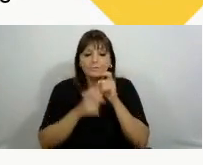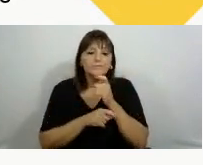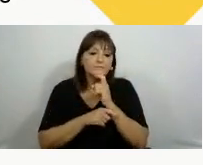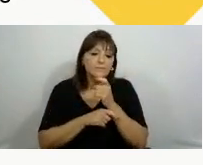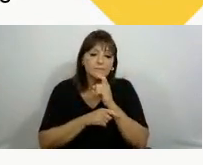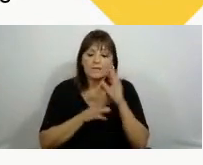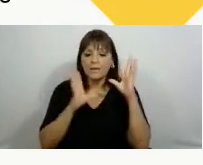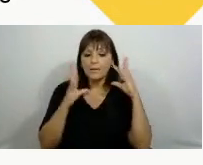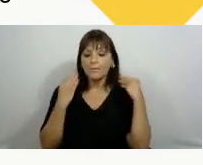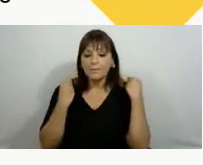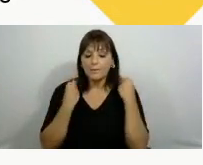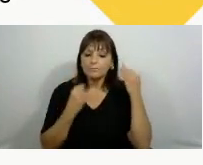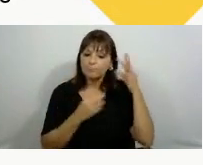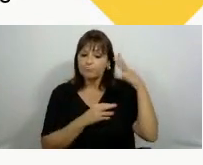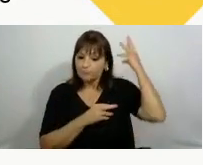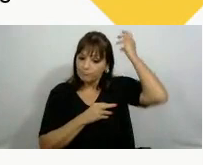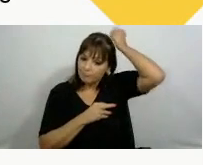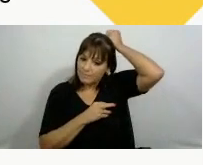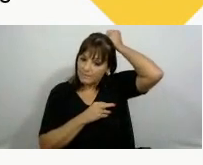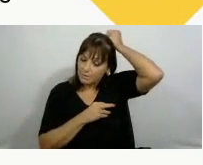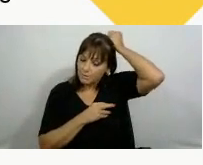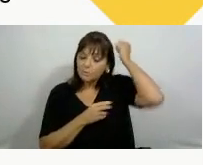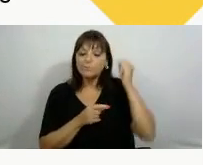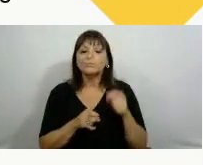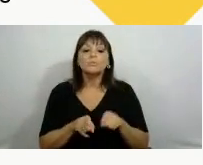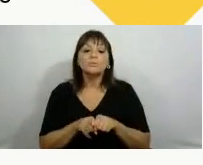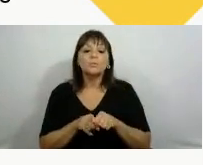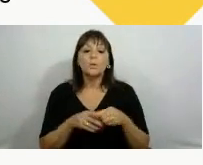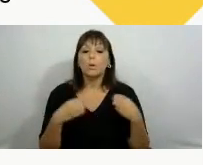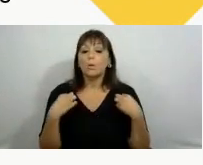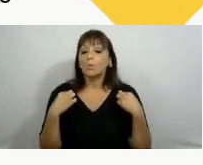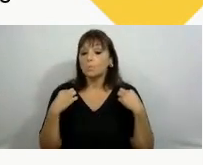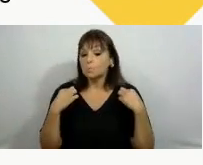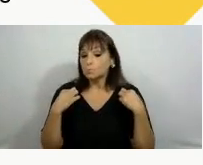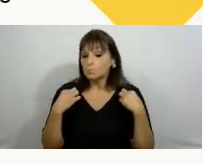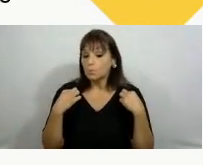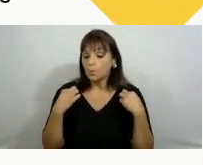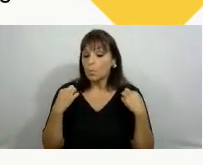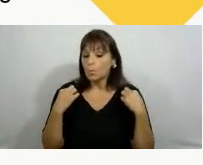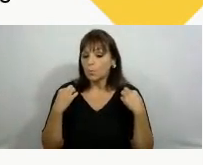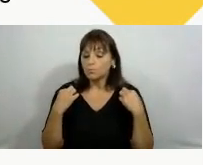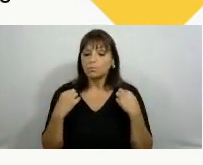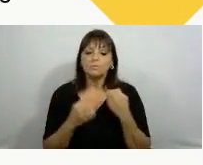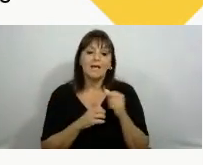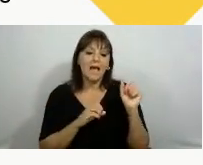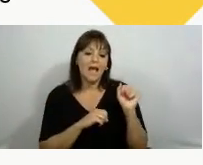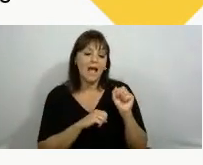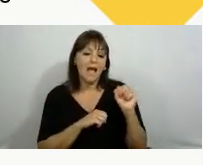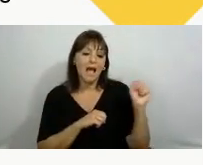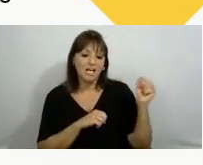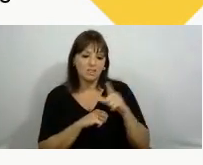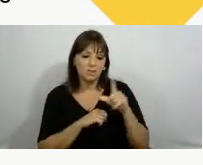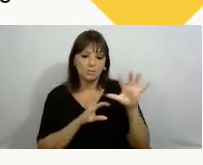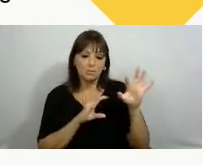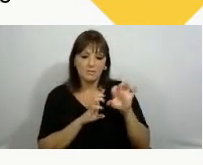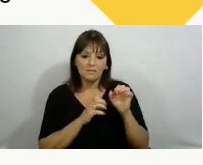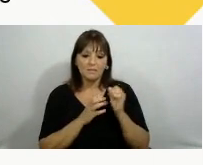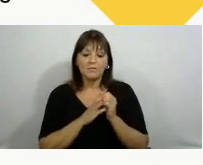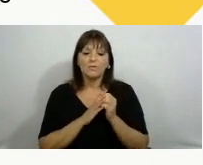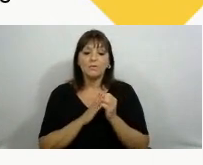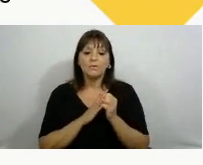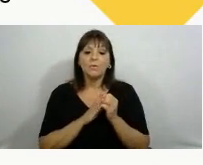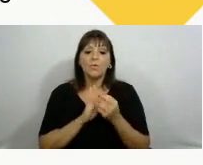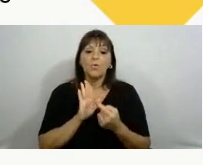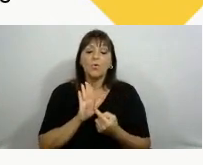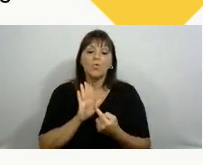estão presos, visto uma blusa azul marinho, e estou num cômodo onde aparece um armário atrás.